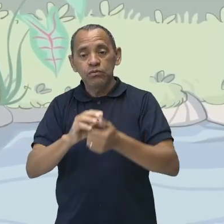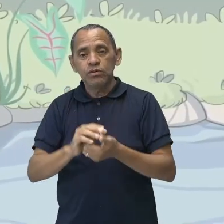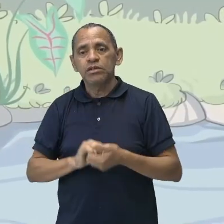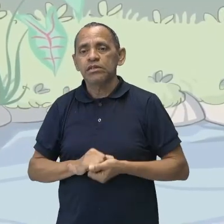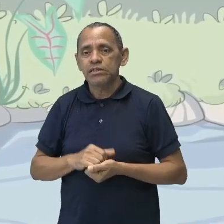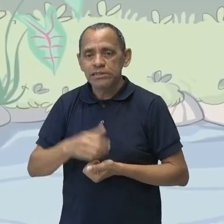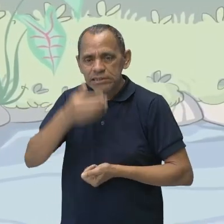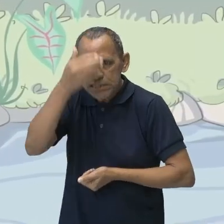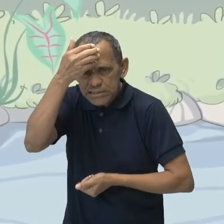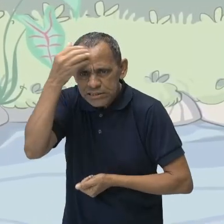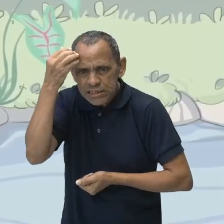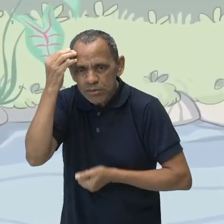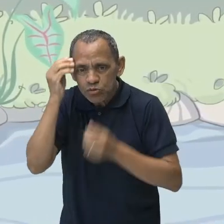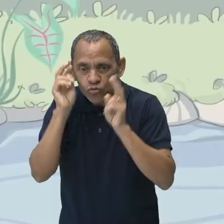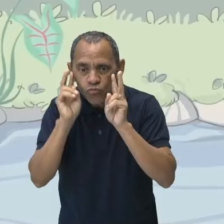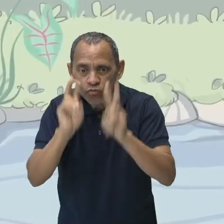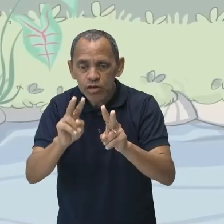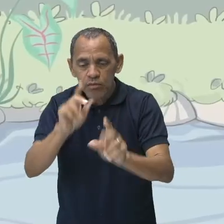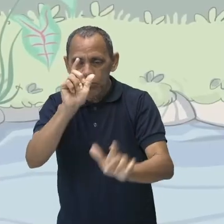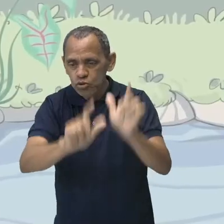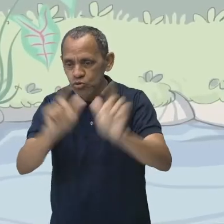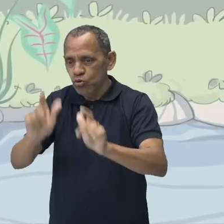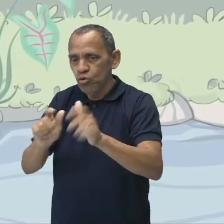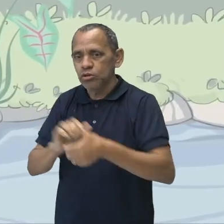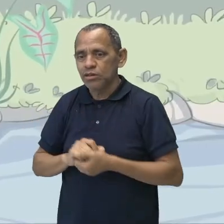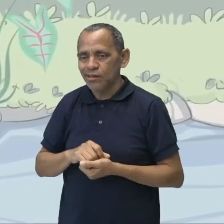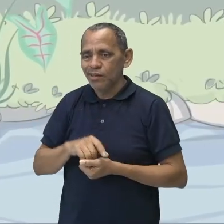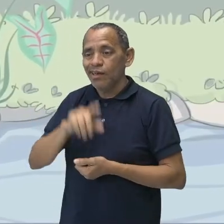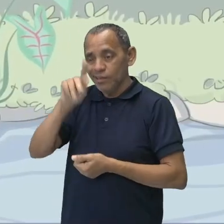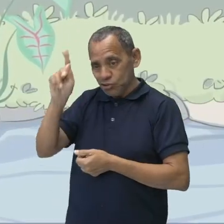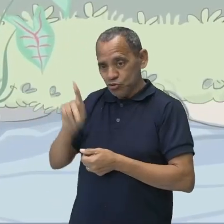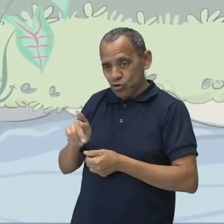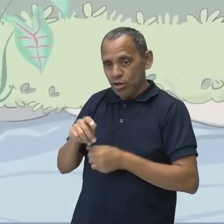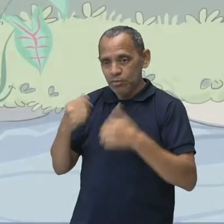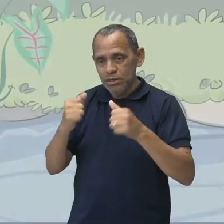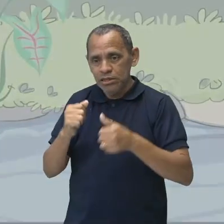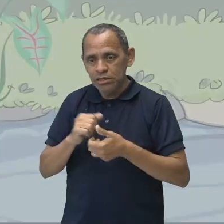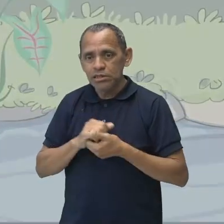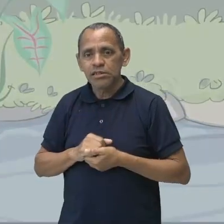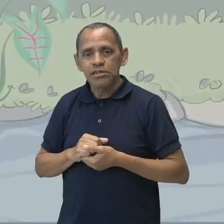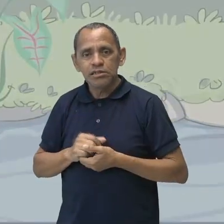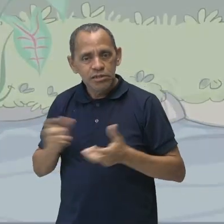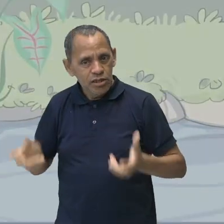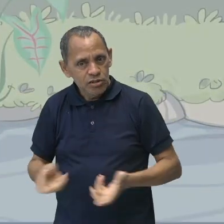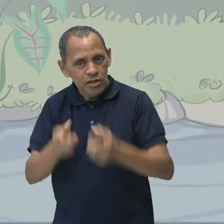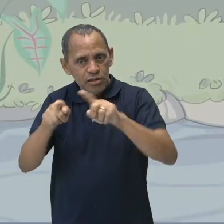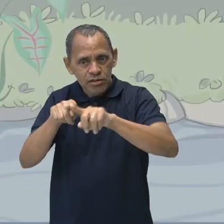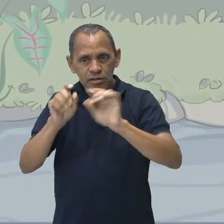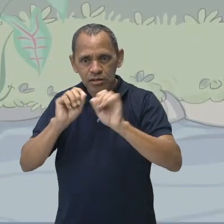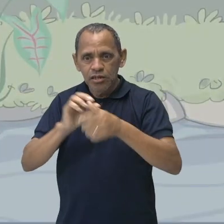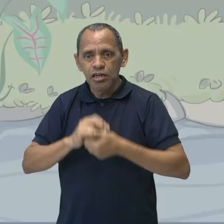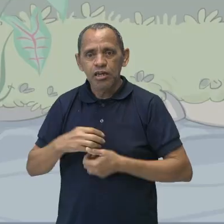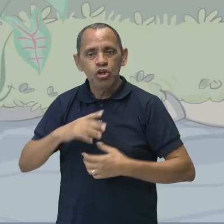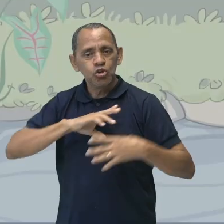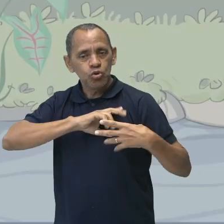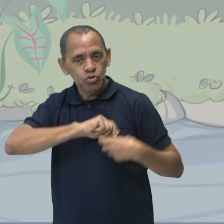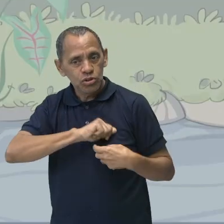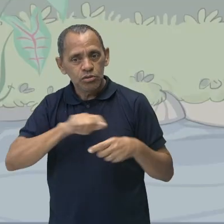amor, cultivando em nossos corações o respeito e o cuidado mútuo.